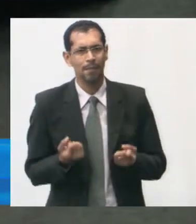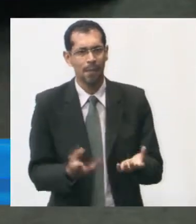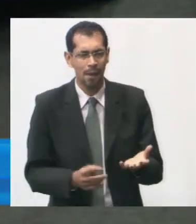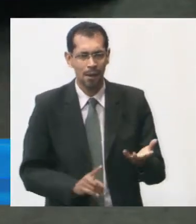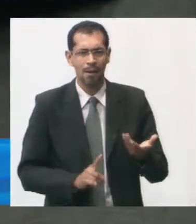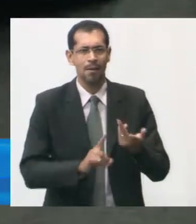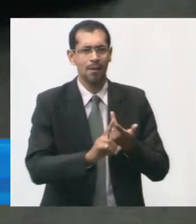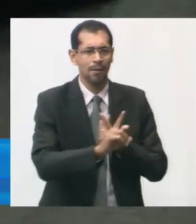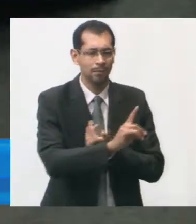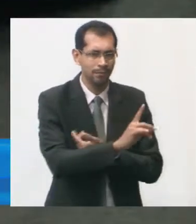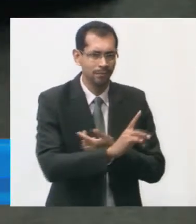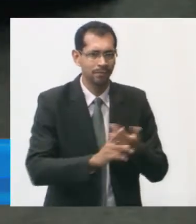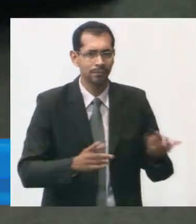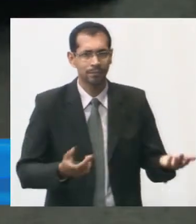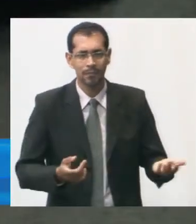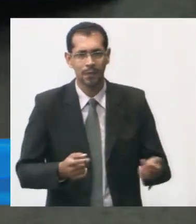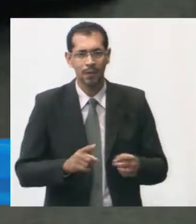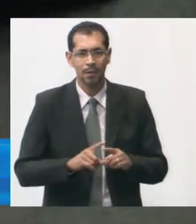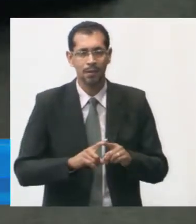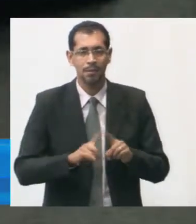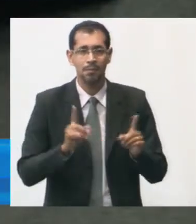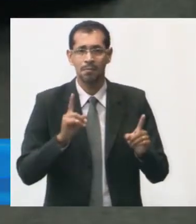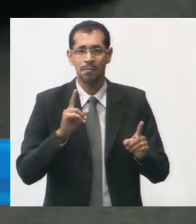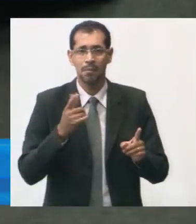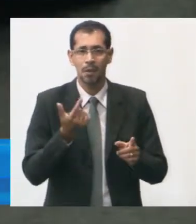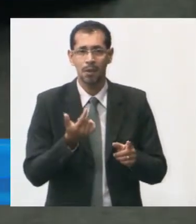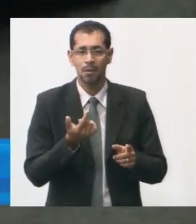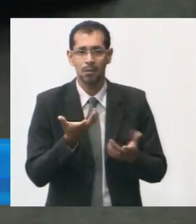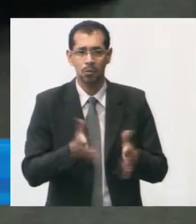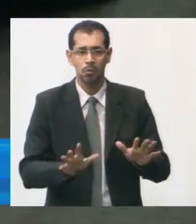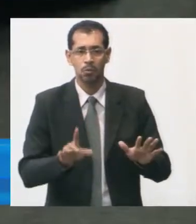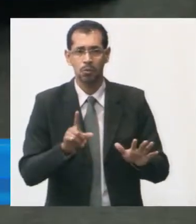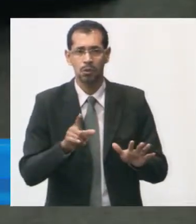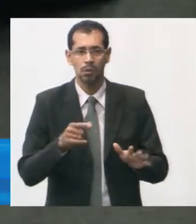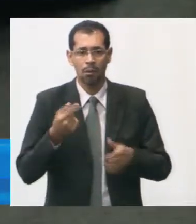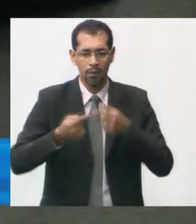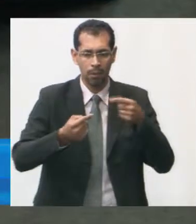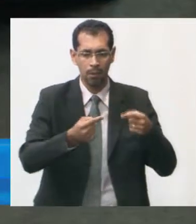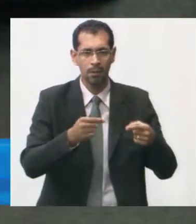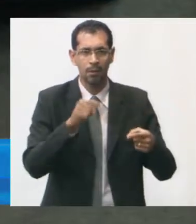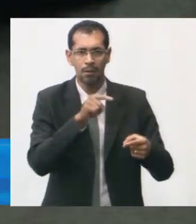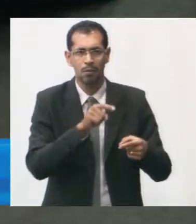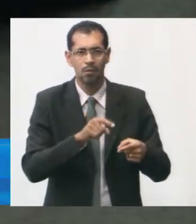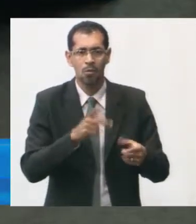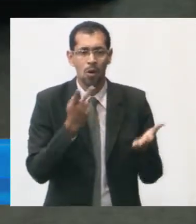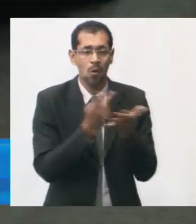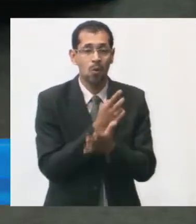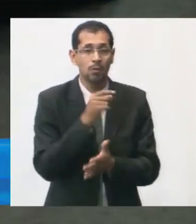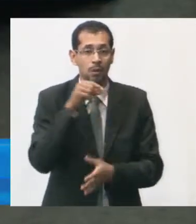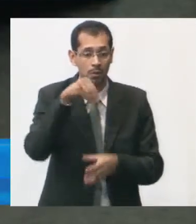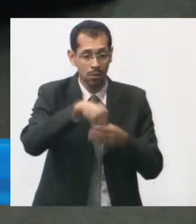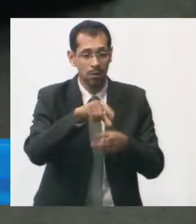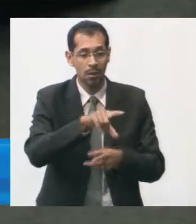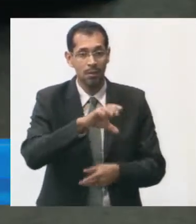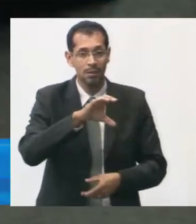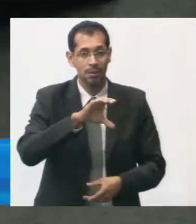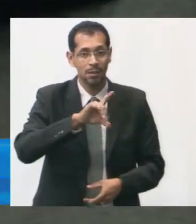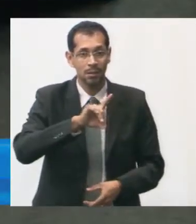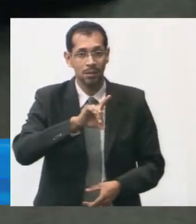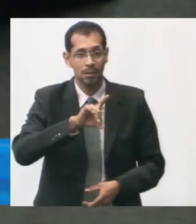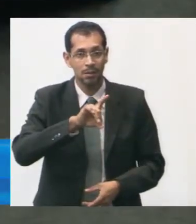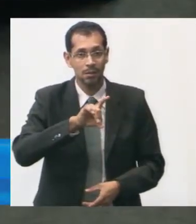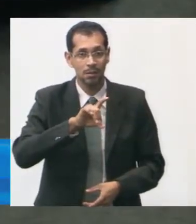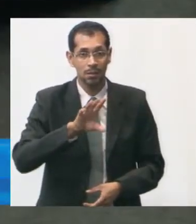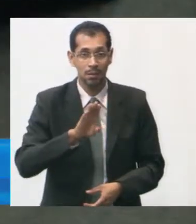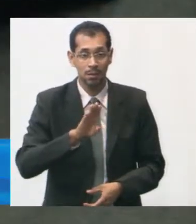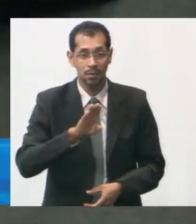aquilo que tem ocorrido na CDV de Vitória. São 18 milhões de reais. E eu quero saber